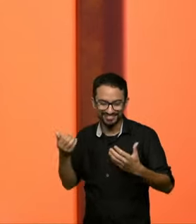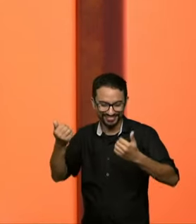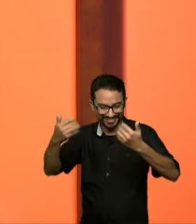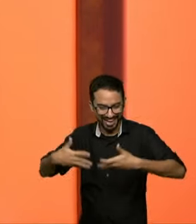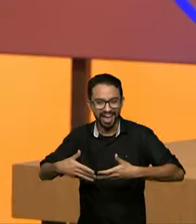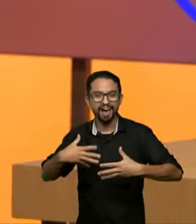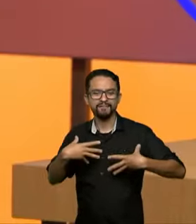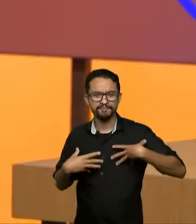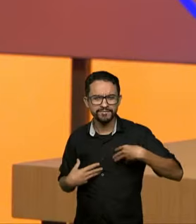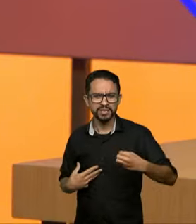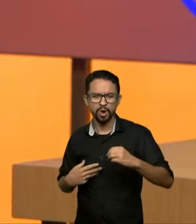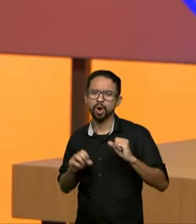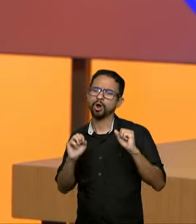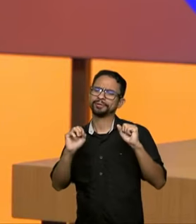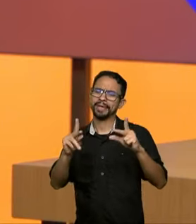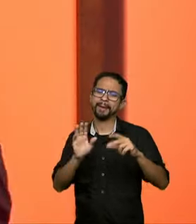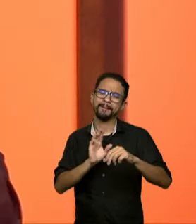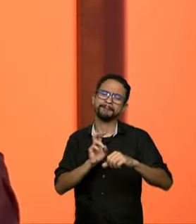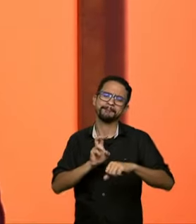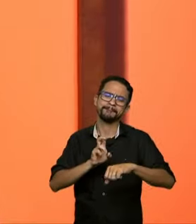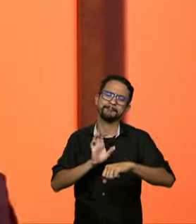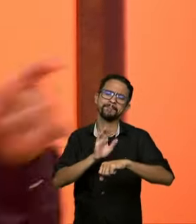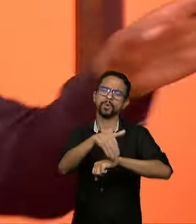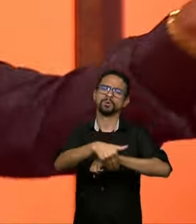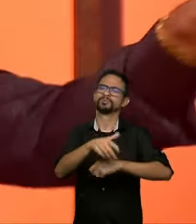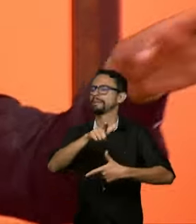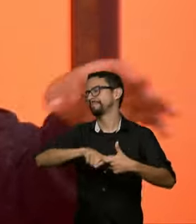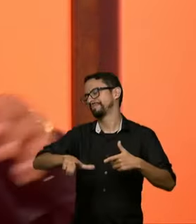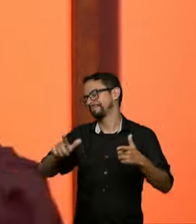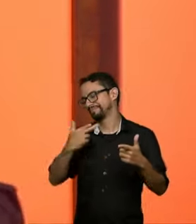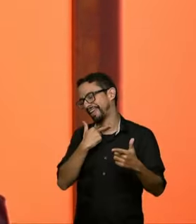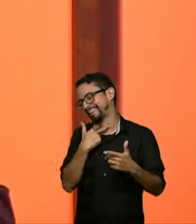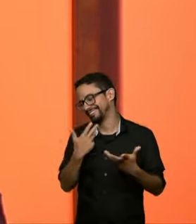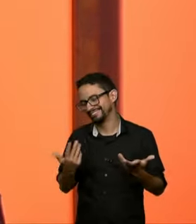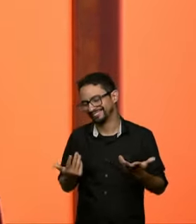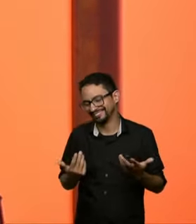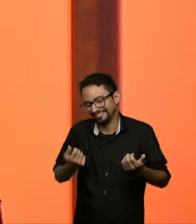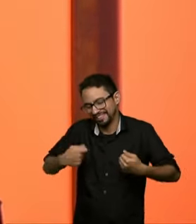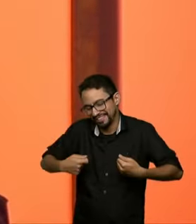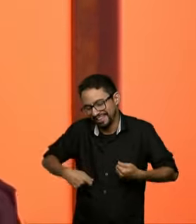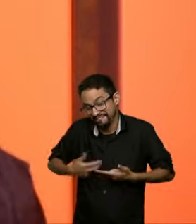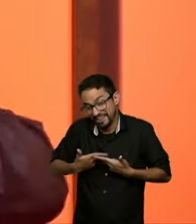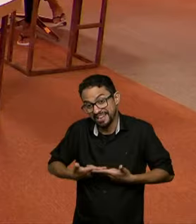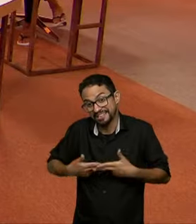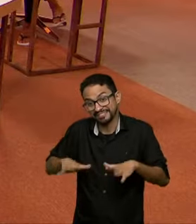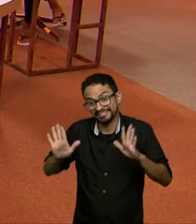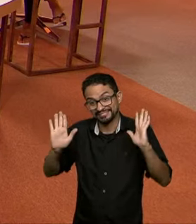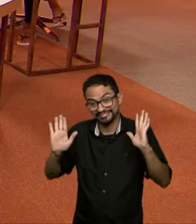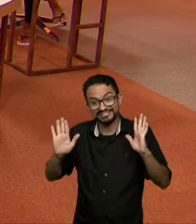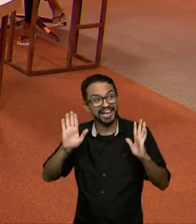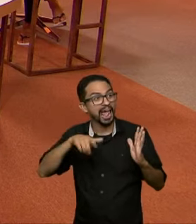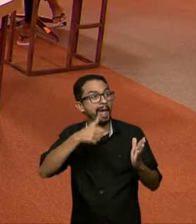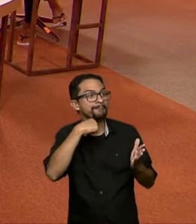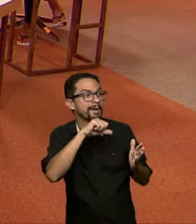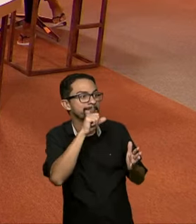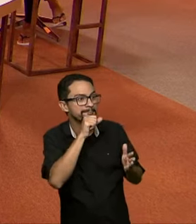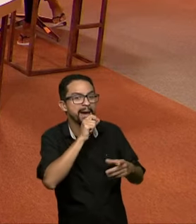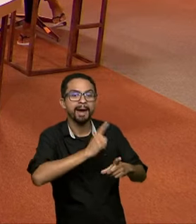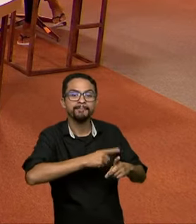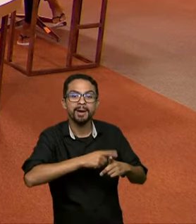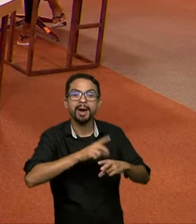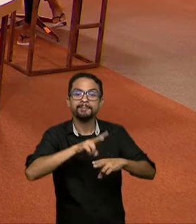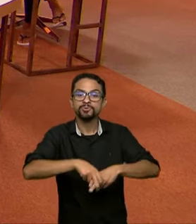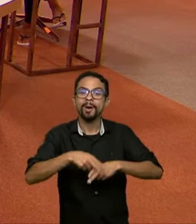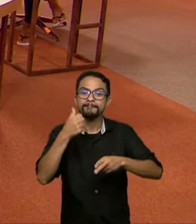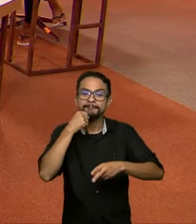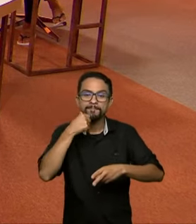os filhos, eu até pulo essa parte, porque essa parte não tem jeito. Essa parte tem que tomar... Essa parte é com a mãe, né? Por isso é que as mulheres têm mais insônia do que homens.